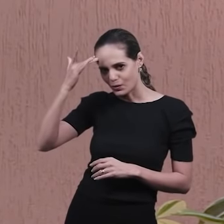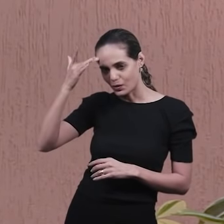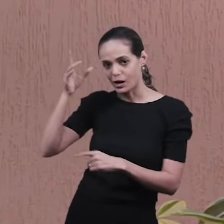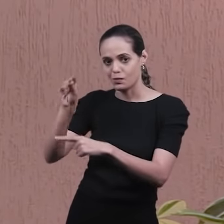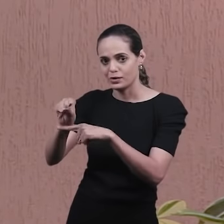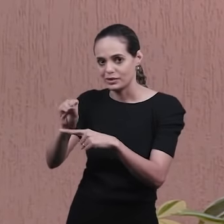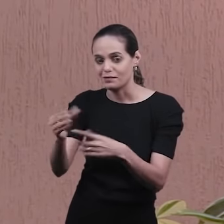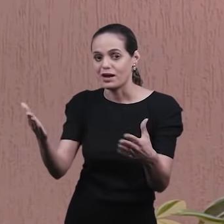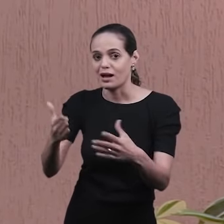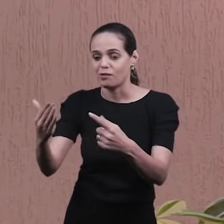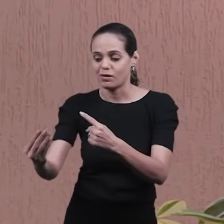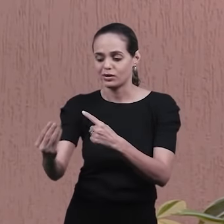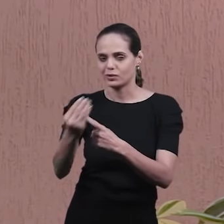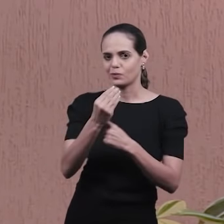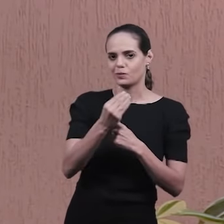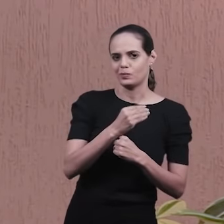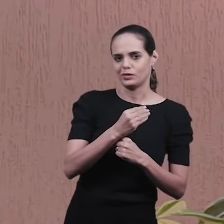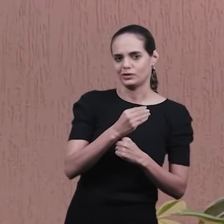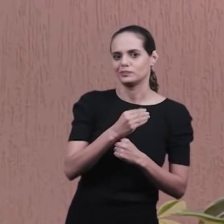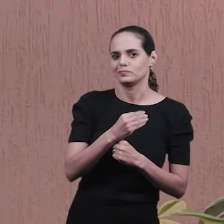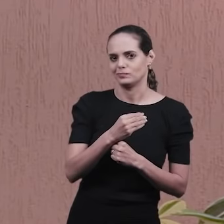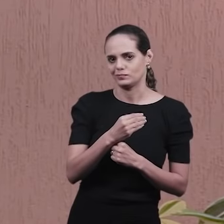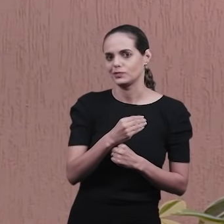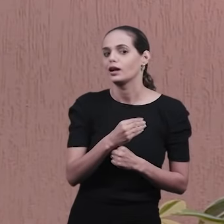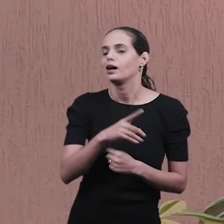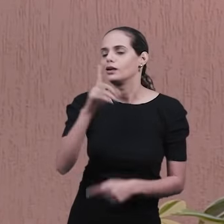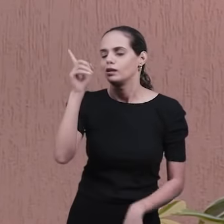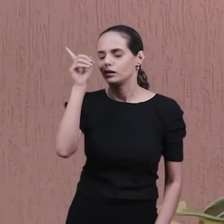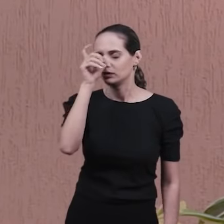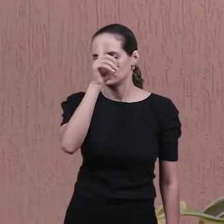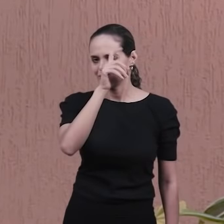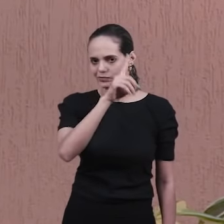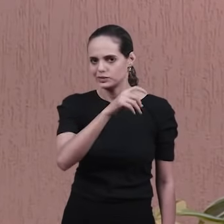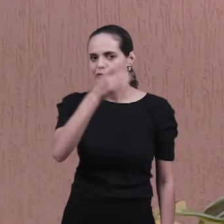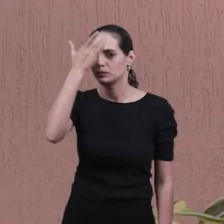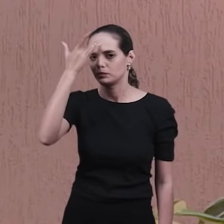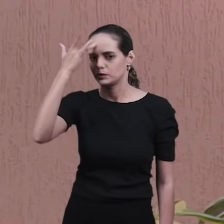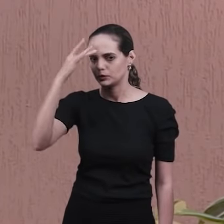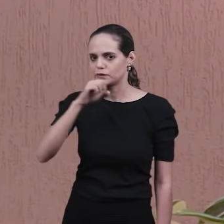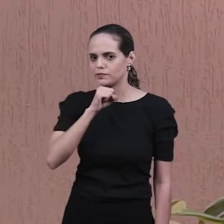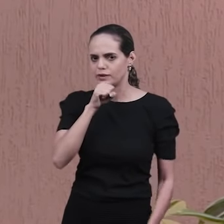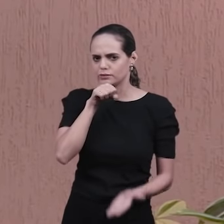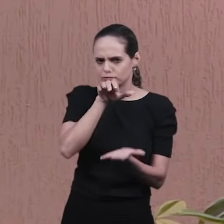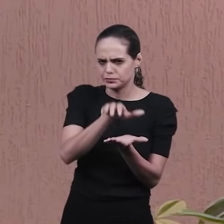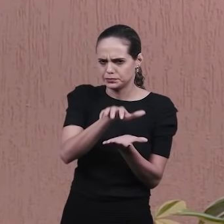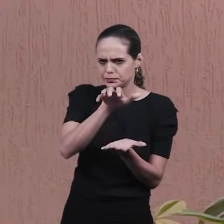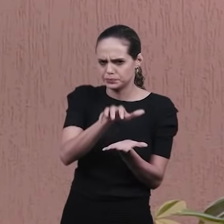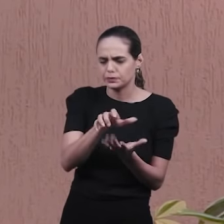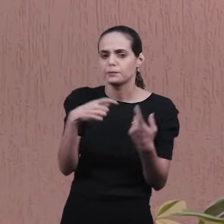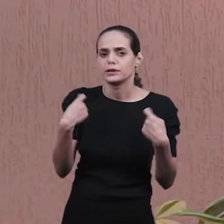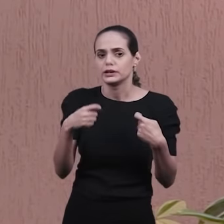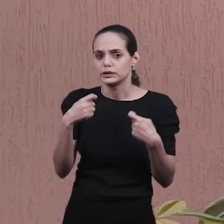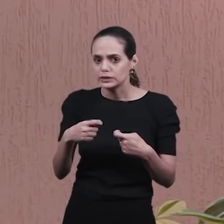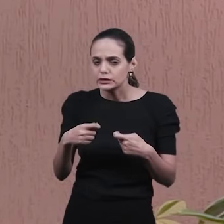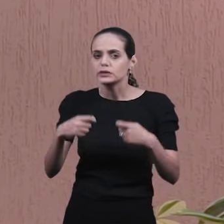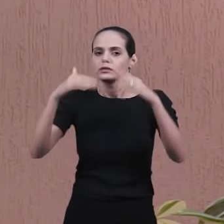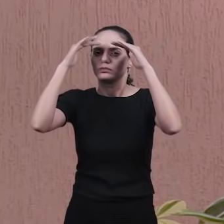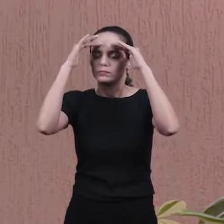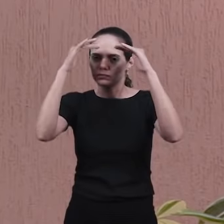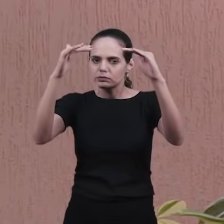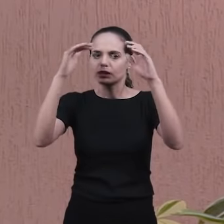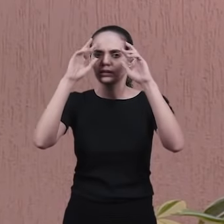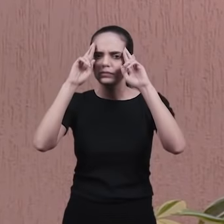ser o cuidado. E isso é muito difícil para o idoso. Então, nós temos que respeitar, nós temos que ir com bastante